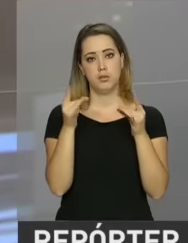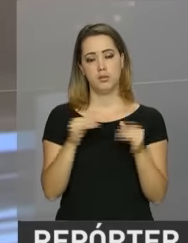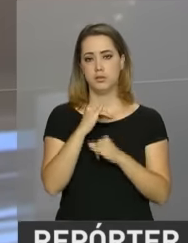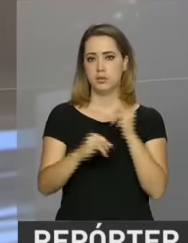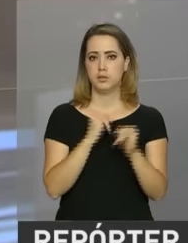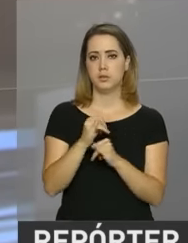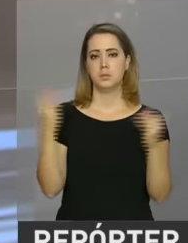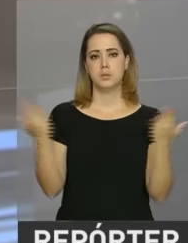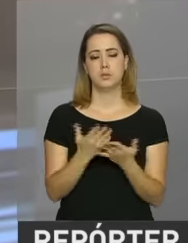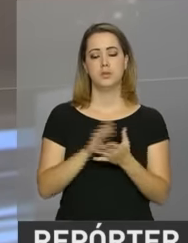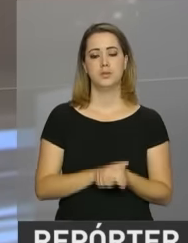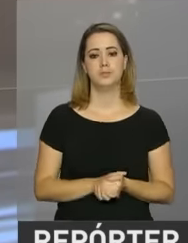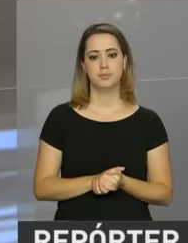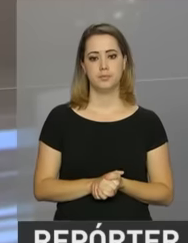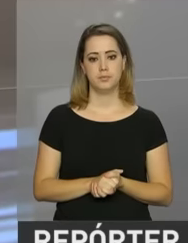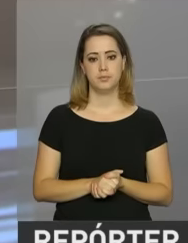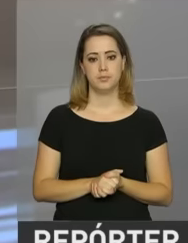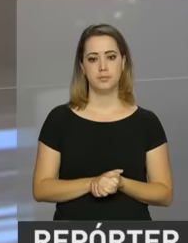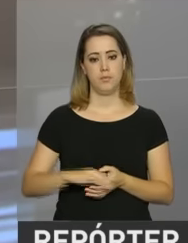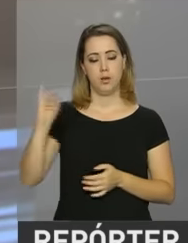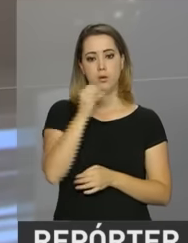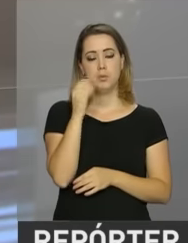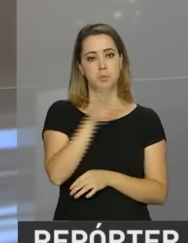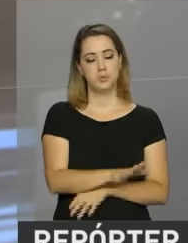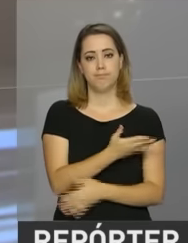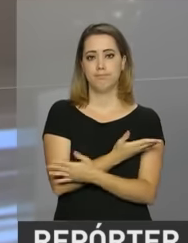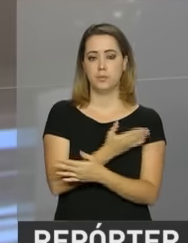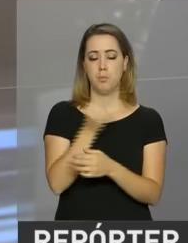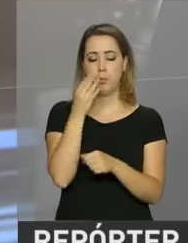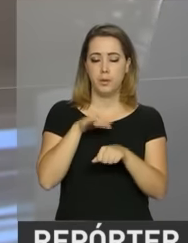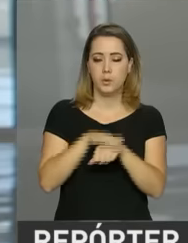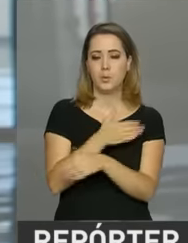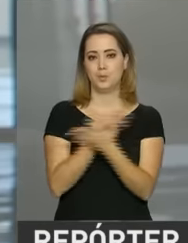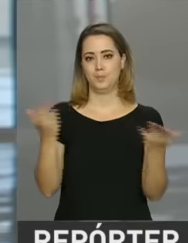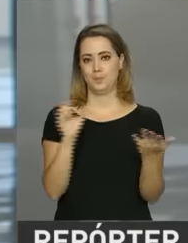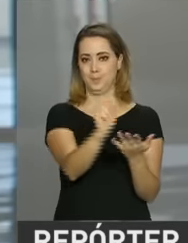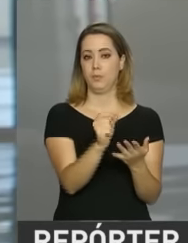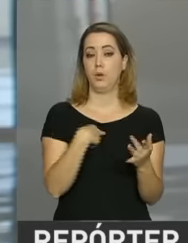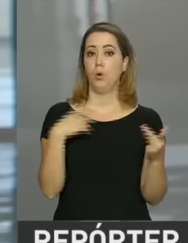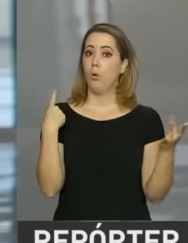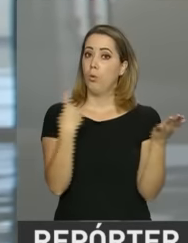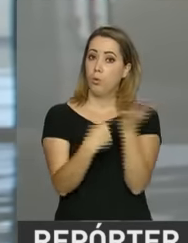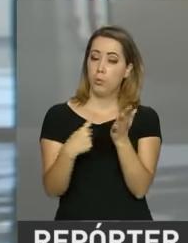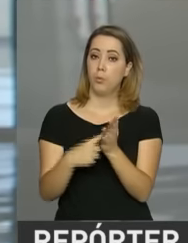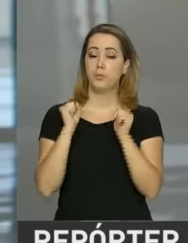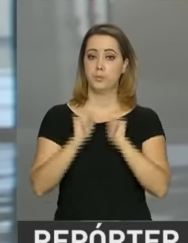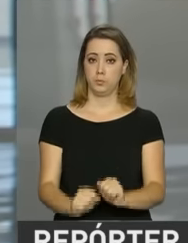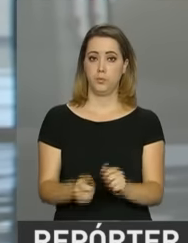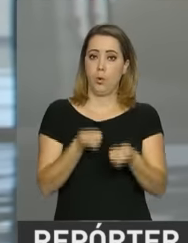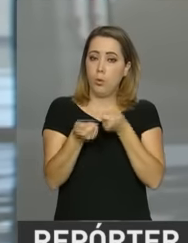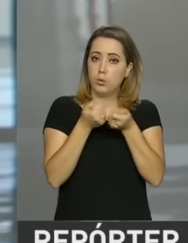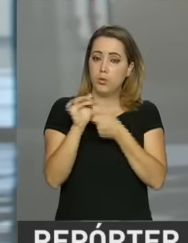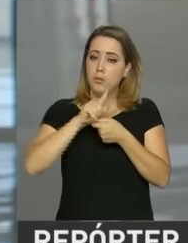ao vivo pra gente Olá Nei Boa noite Boa noite Roberto Boa noite a todos o acordo permite o ajuste fiscal do Estado do